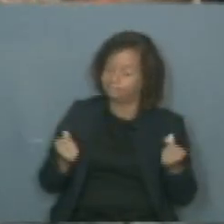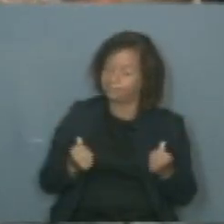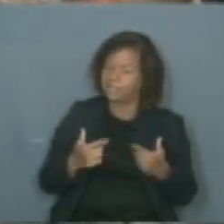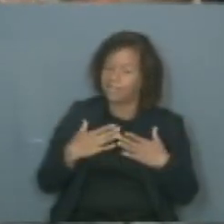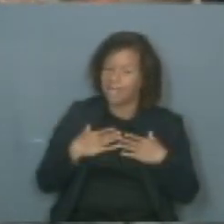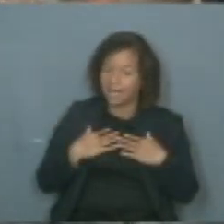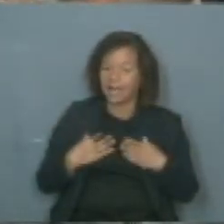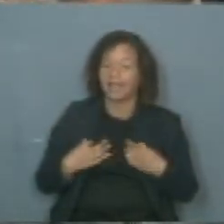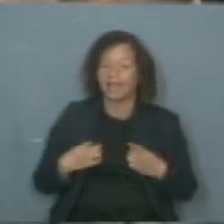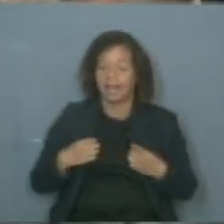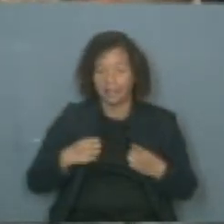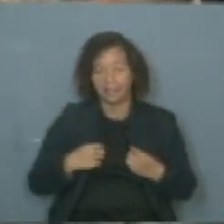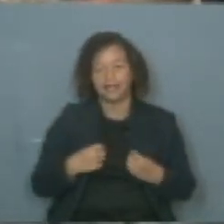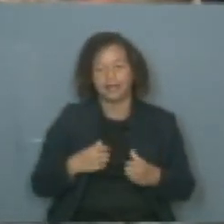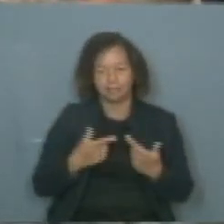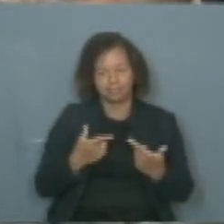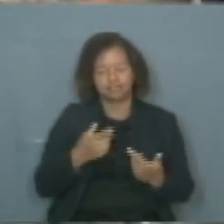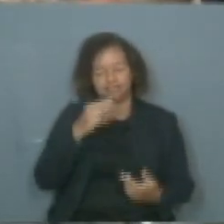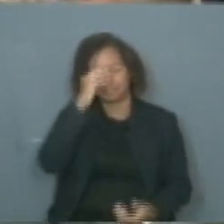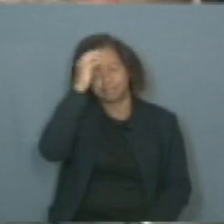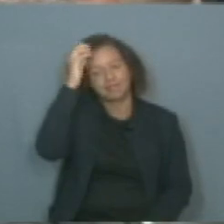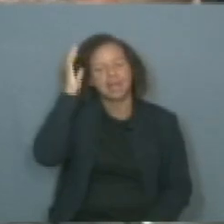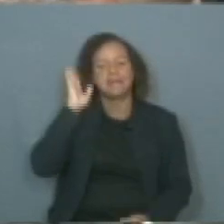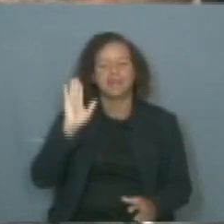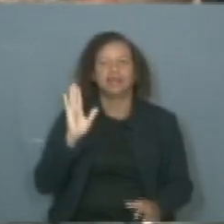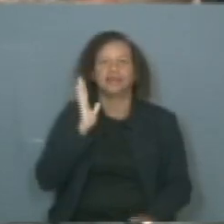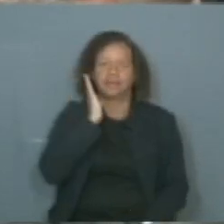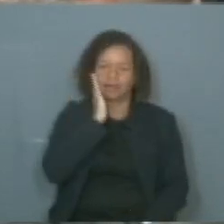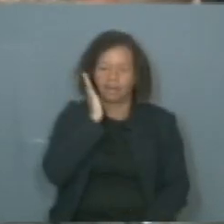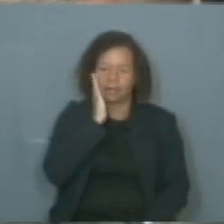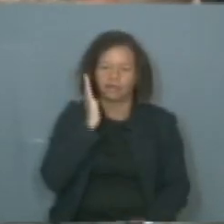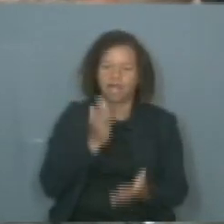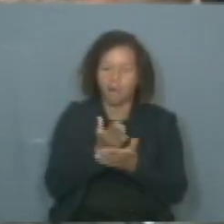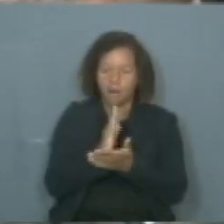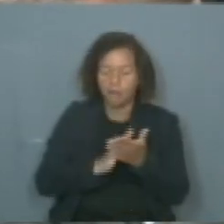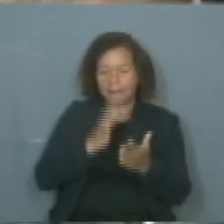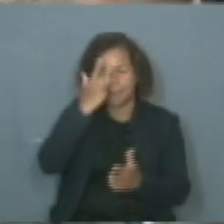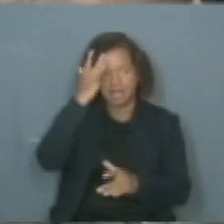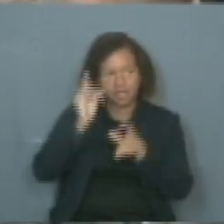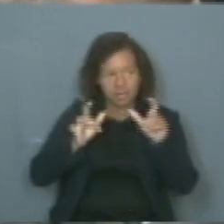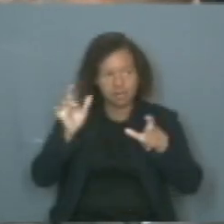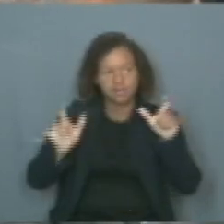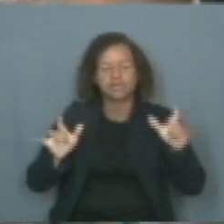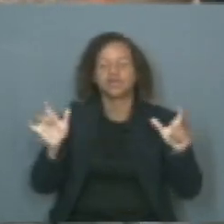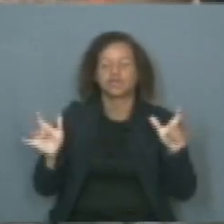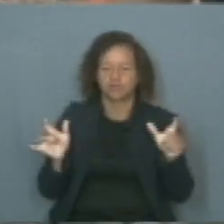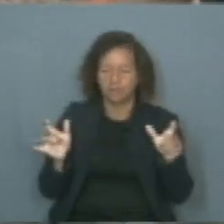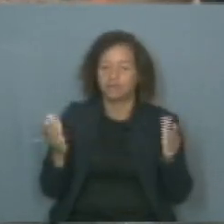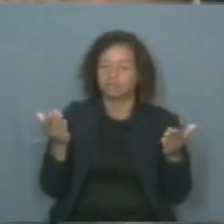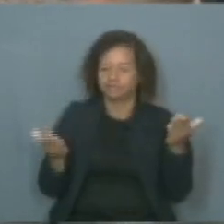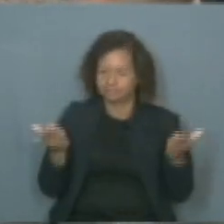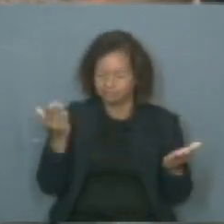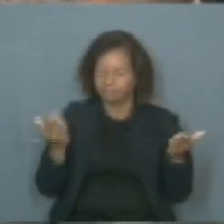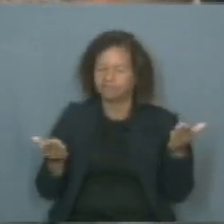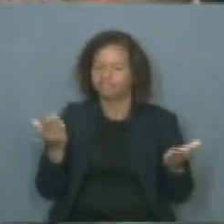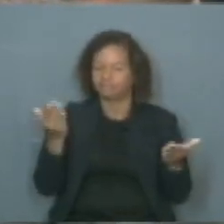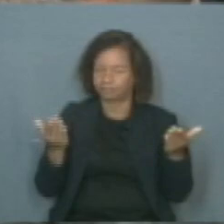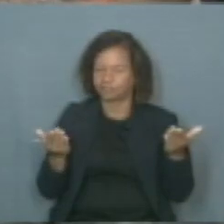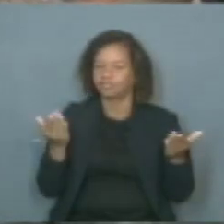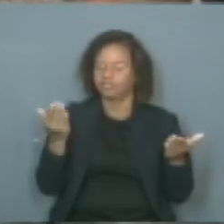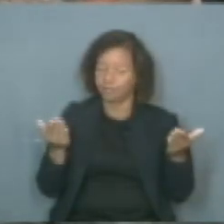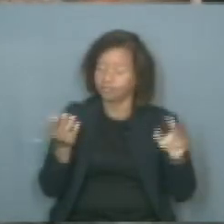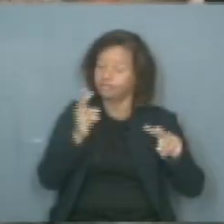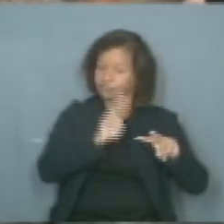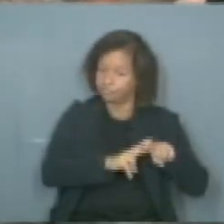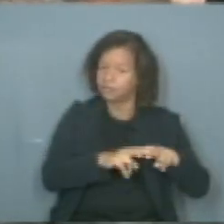aí eu fico... Mas, mesmo assim, entendo que, para algumas pessoas, a dose da pena,